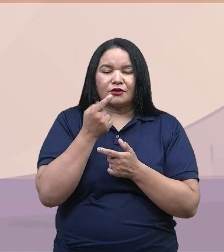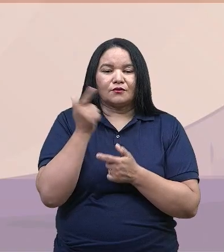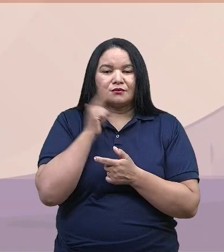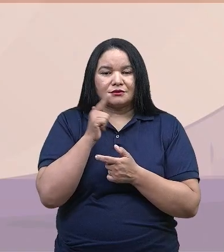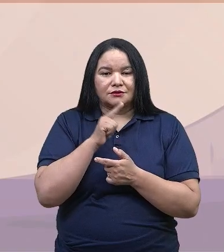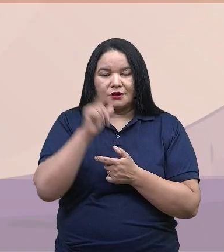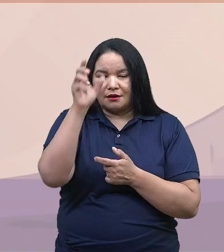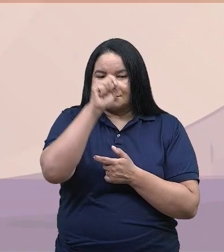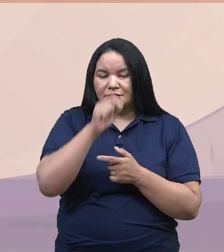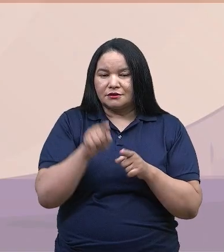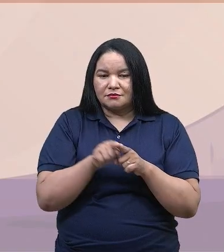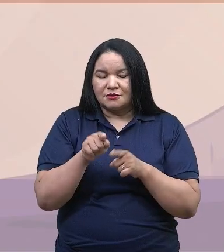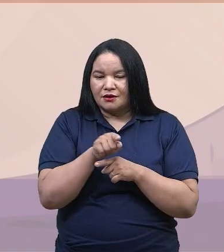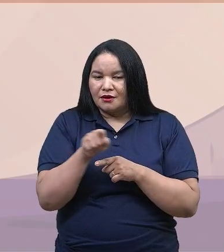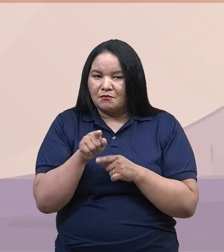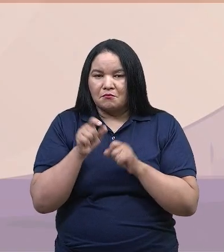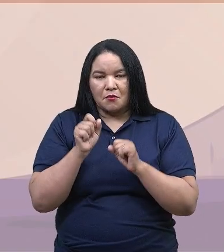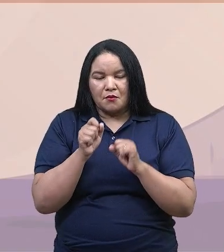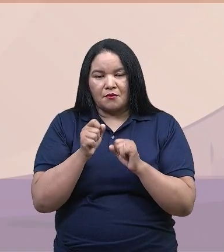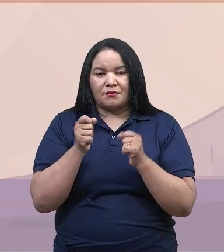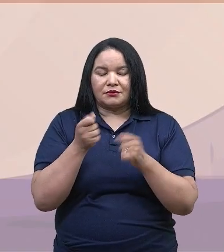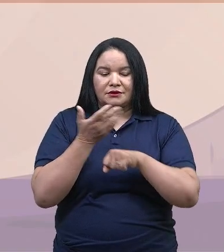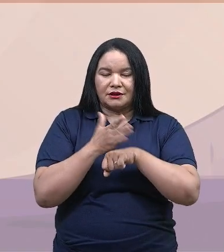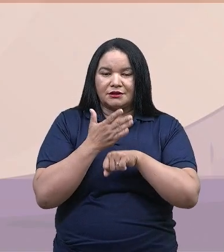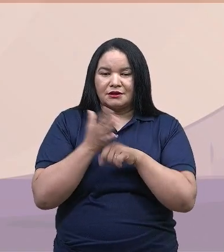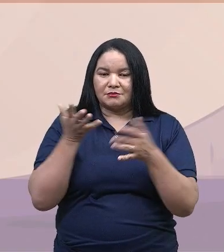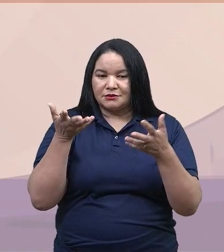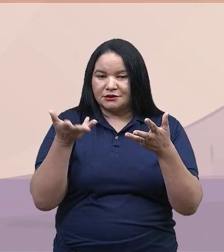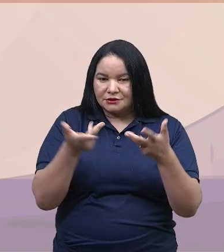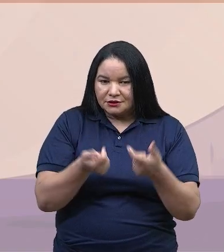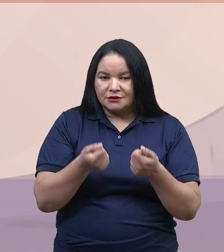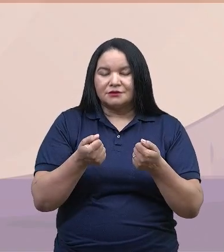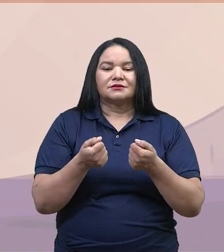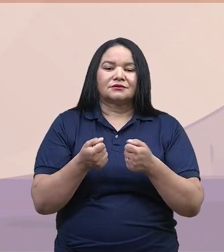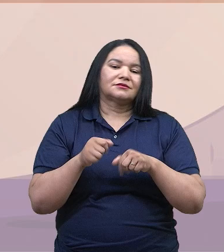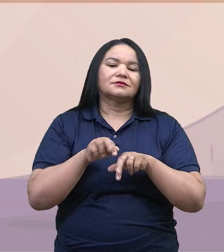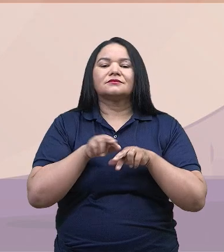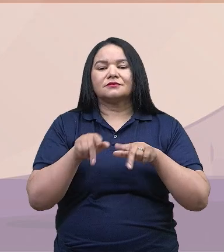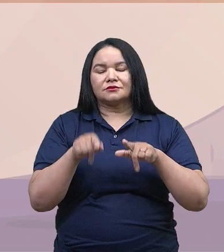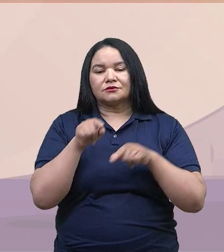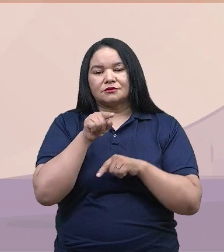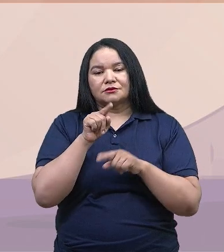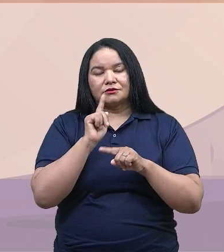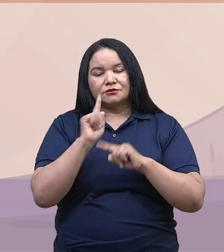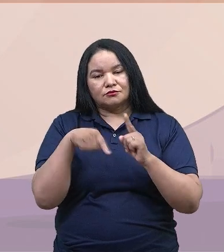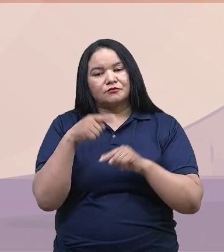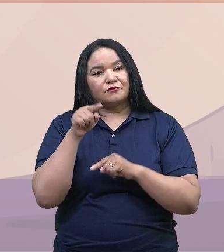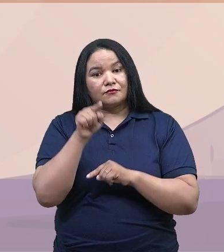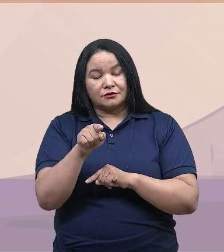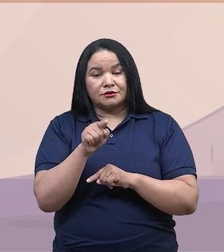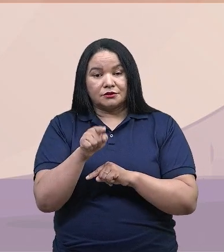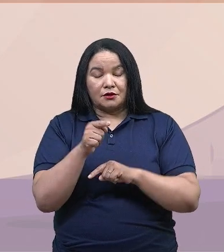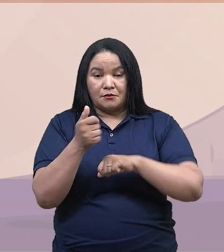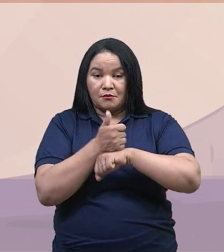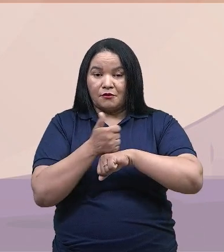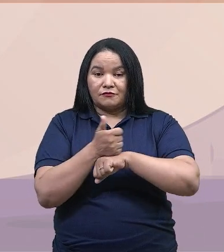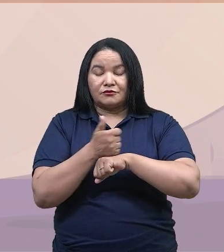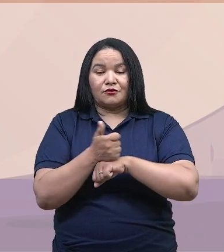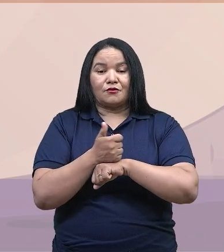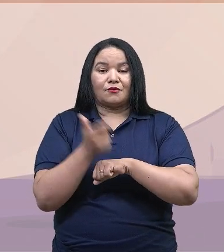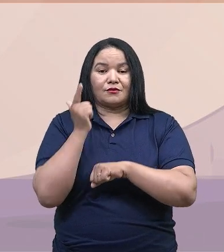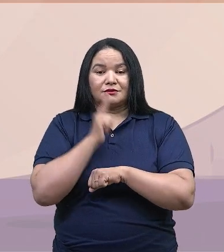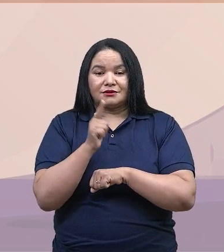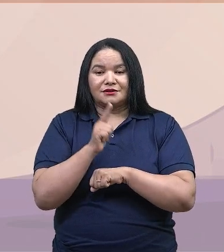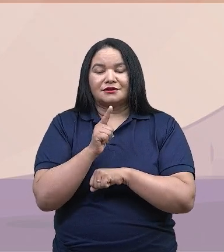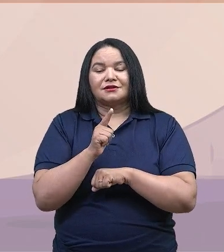mais de perícia, né? Desenvolver habilidade ali com o slalom, e aí você vai estar apto para, quem sabe, ir